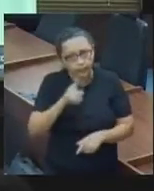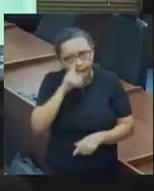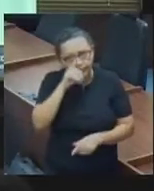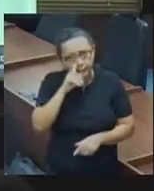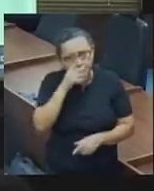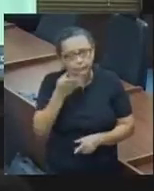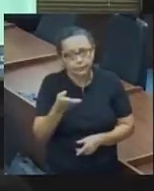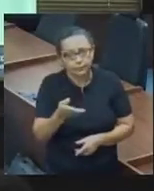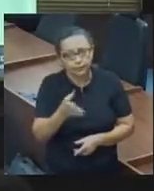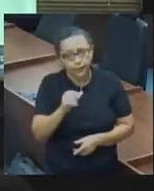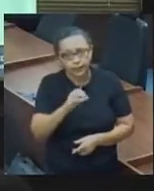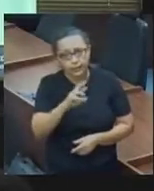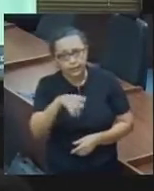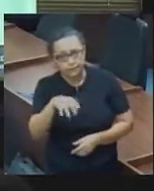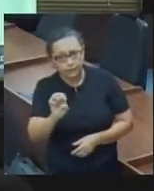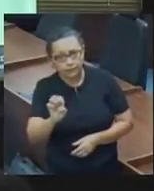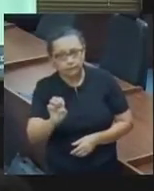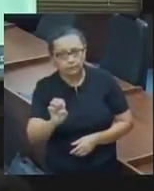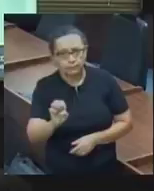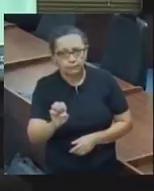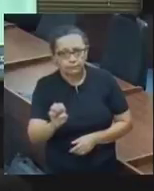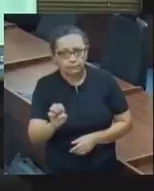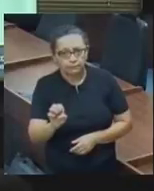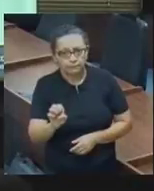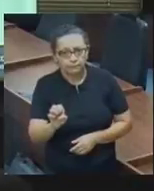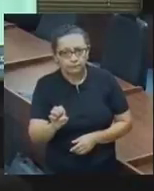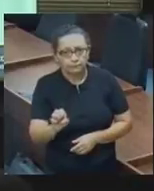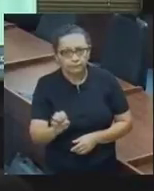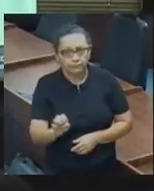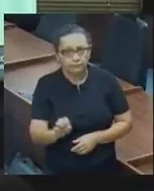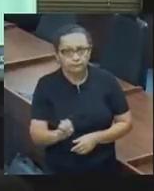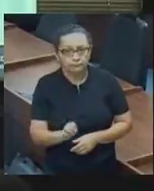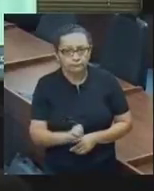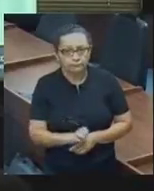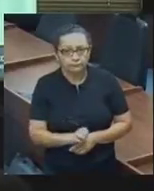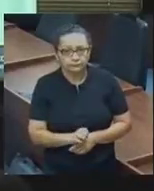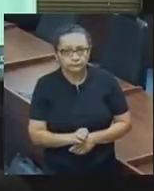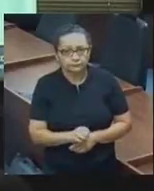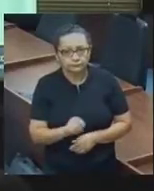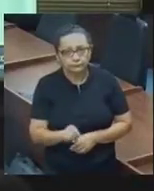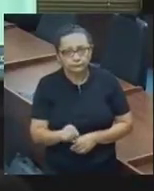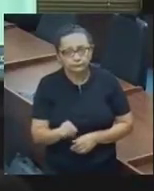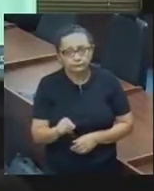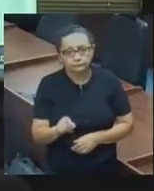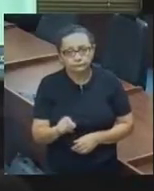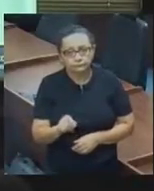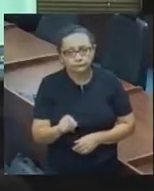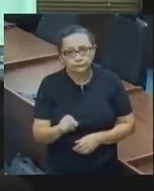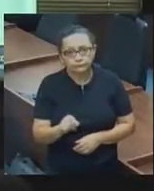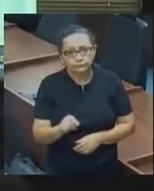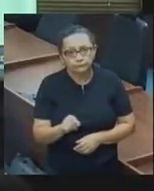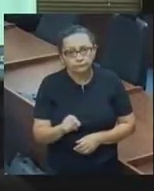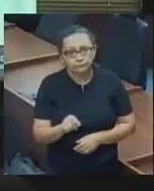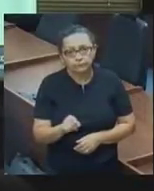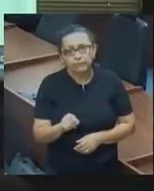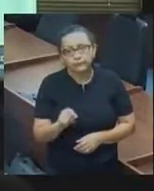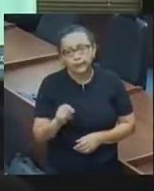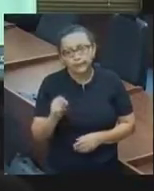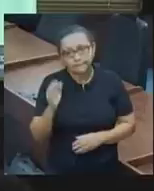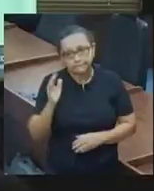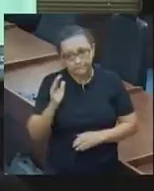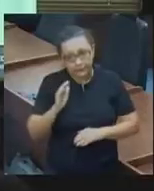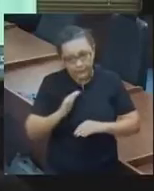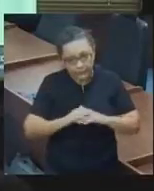é crime há a prática evidentemente que intencional